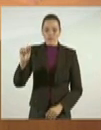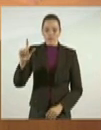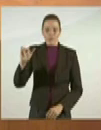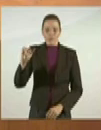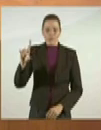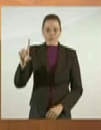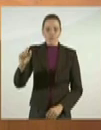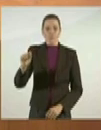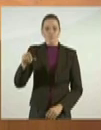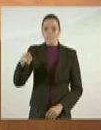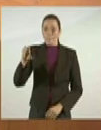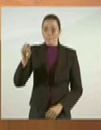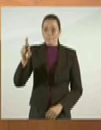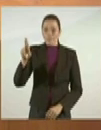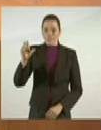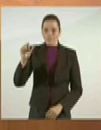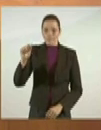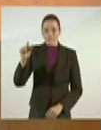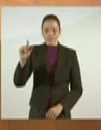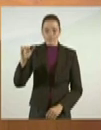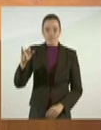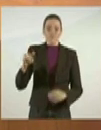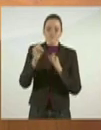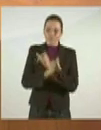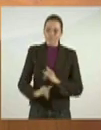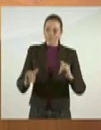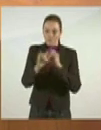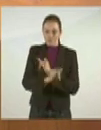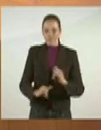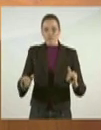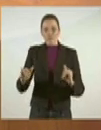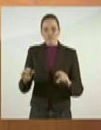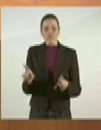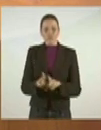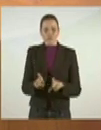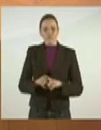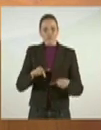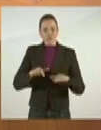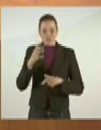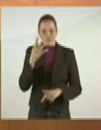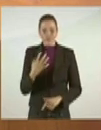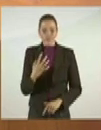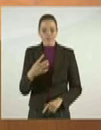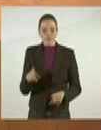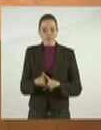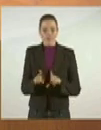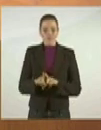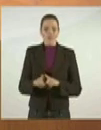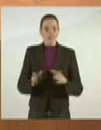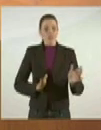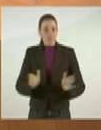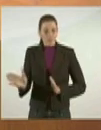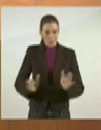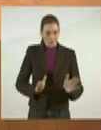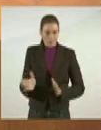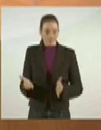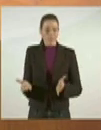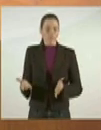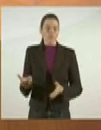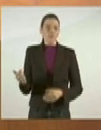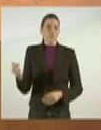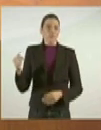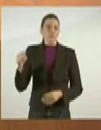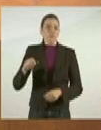moralidade publicidade e eficiência bem como da igualdade e da acessibilidade aos cargos públicos